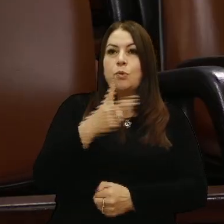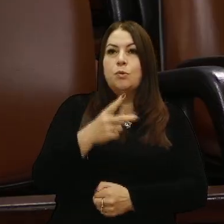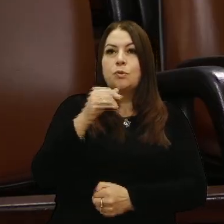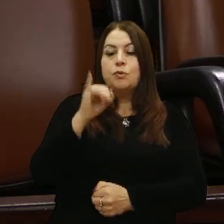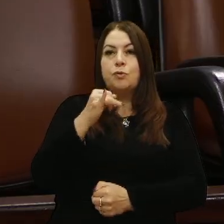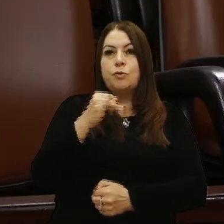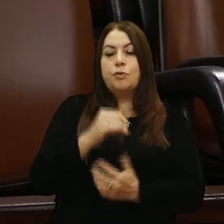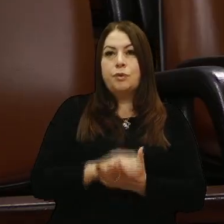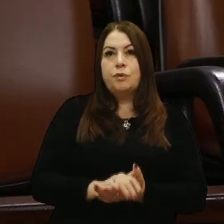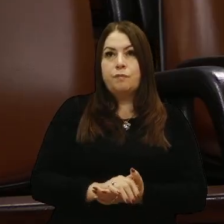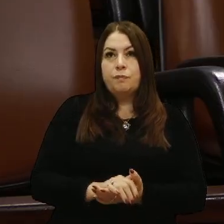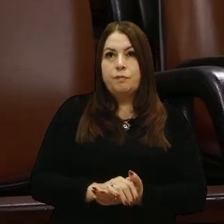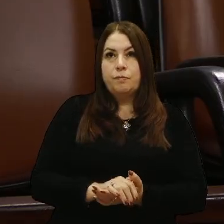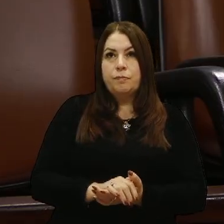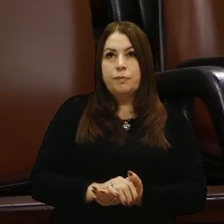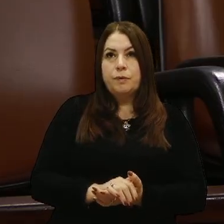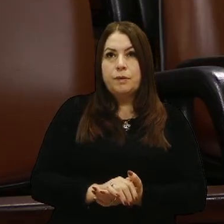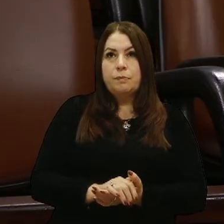de janeiro de